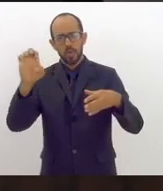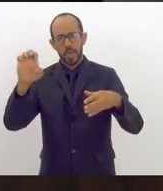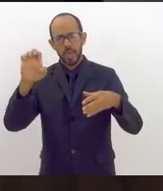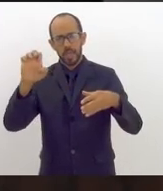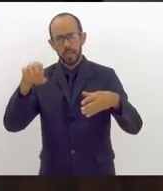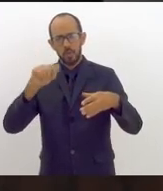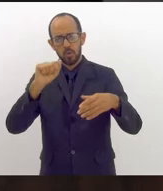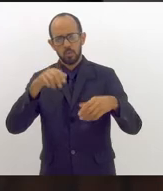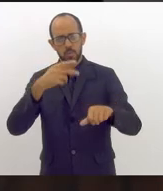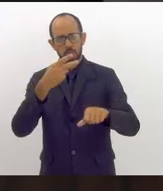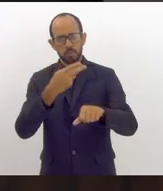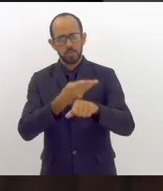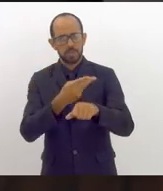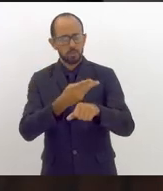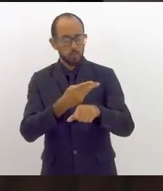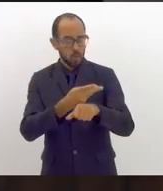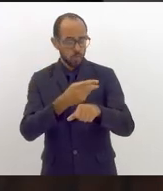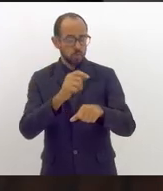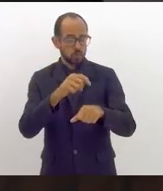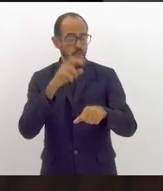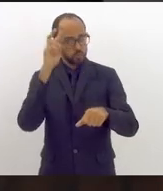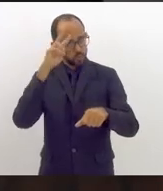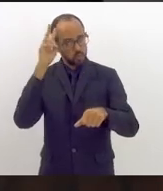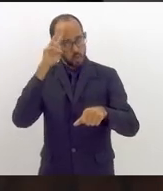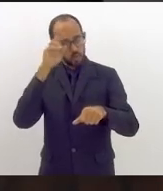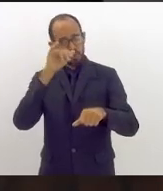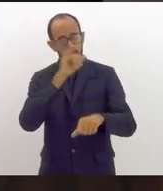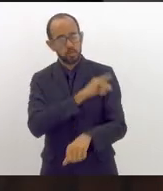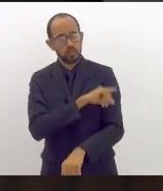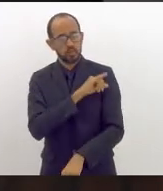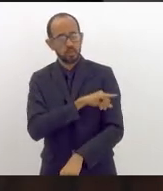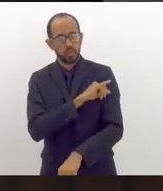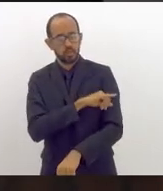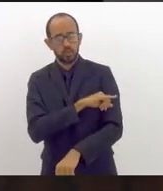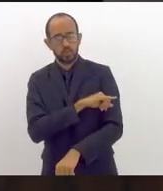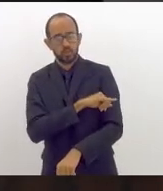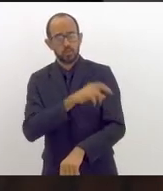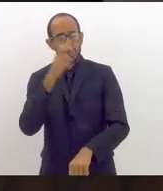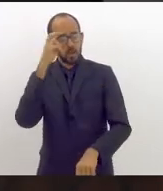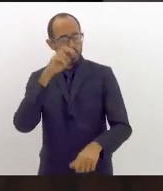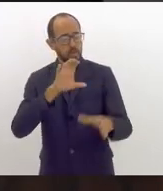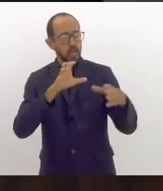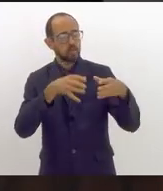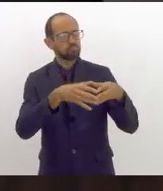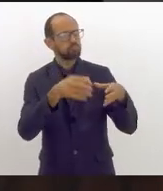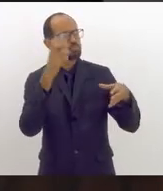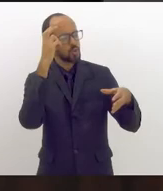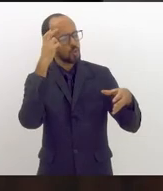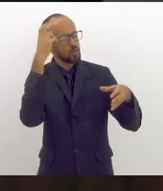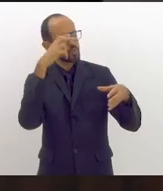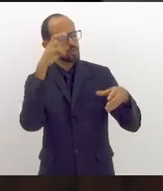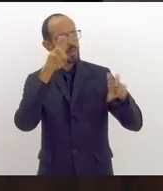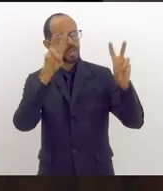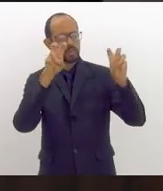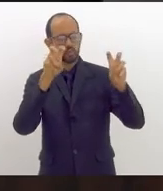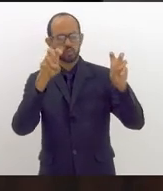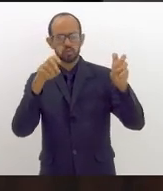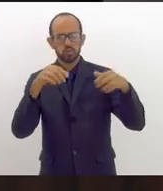Janeiro pendente pareceres das comissões Justiça de cultura e de assuntos municipais